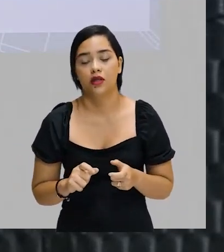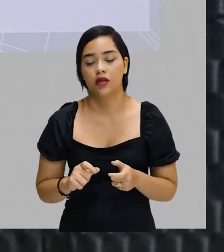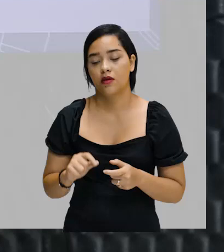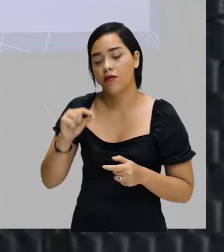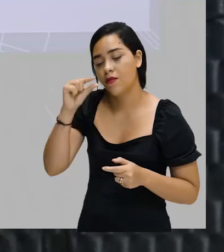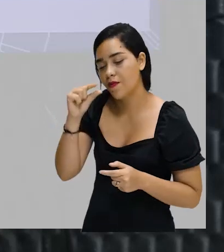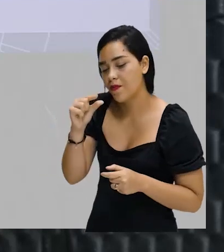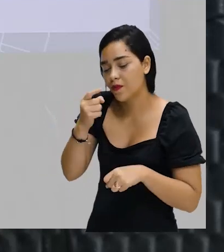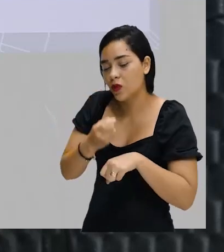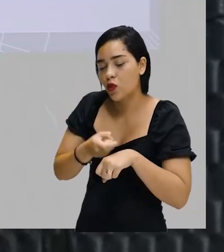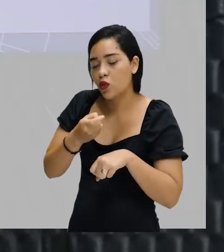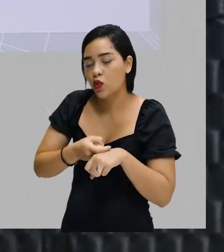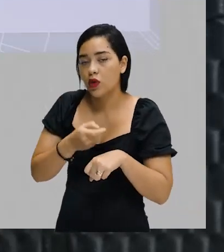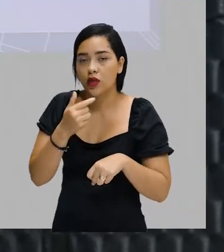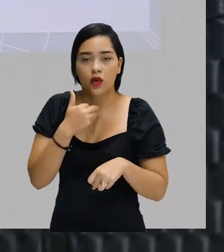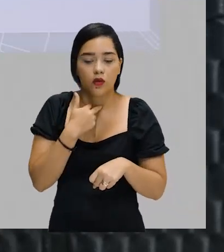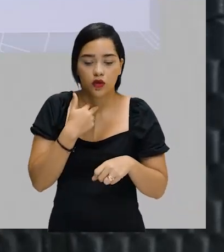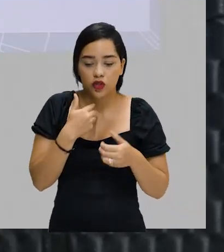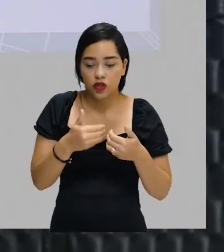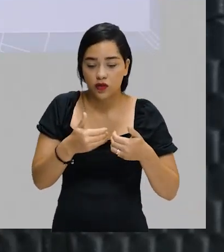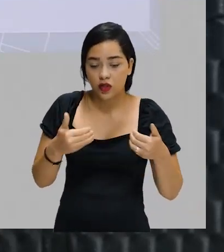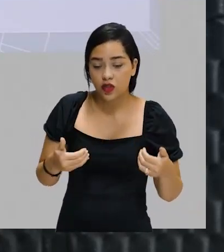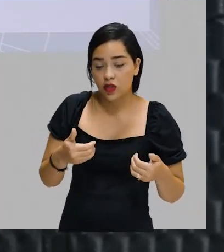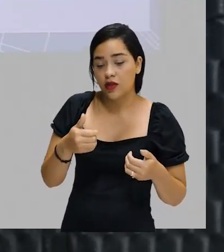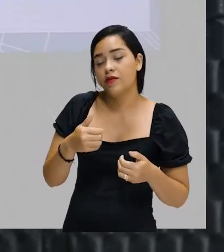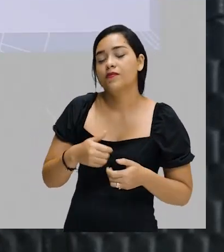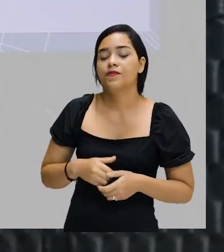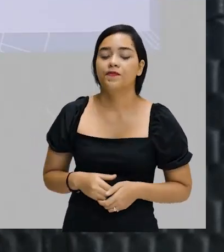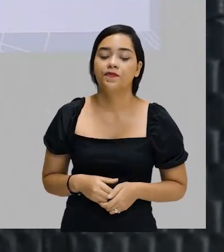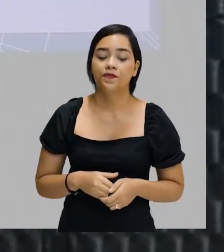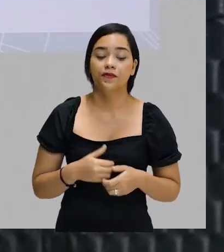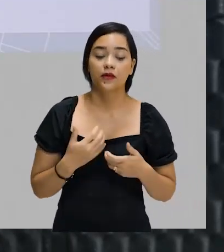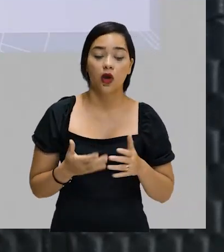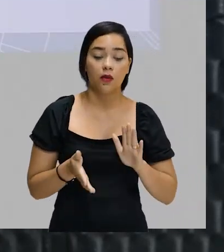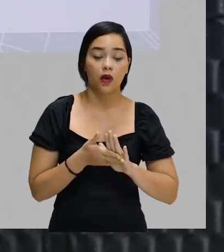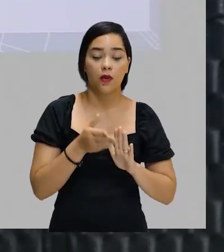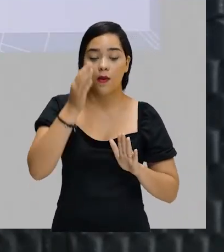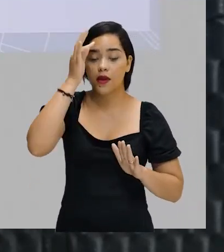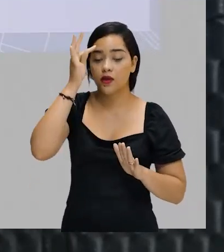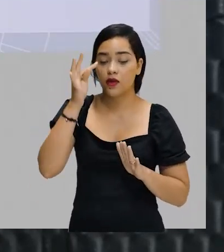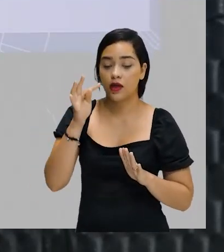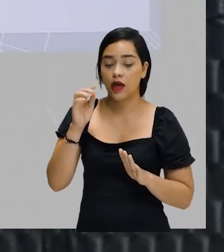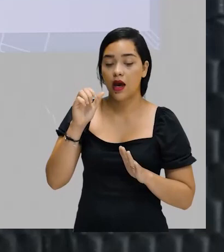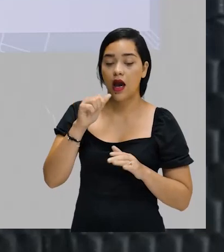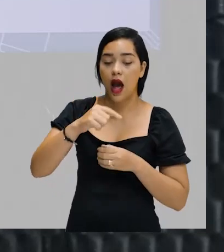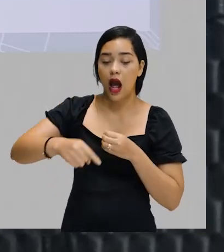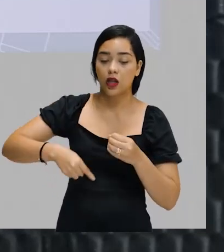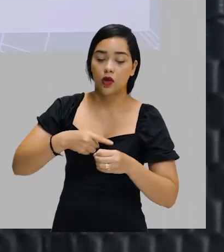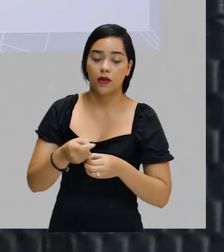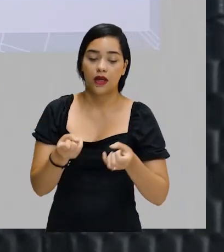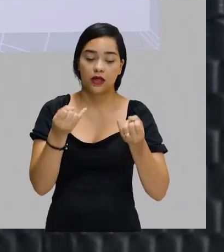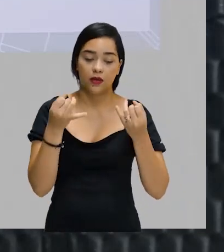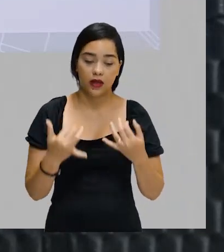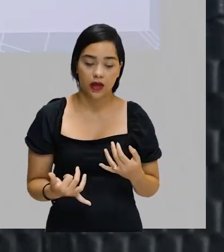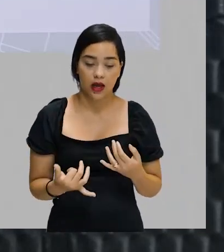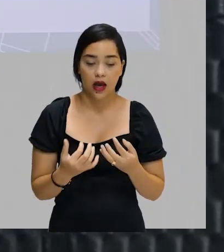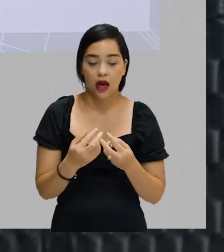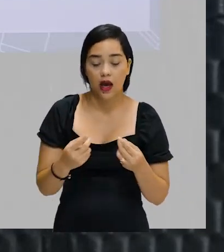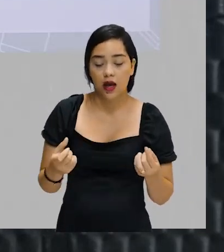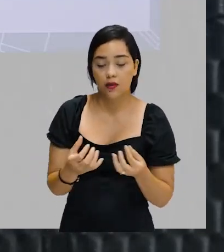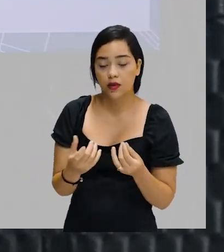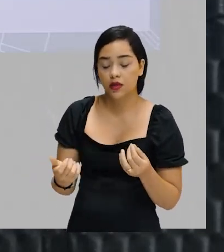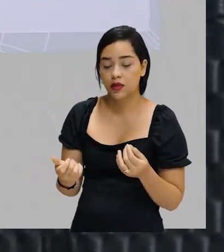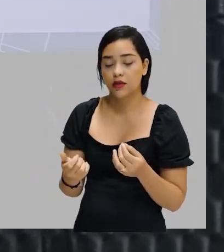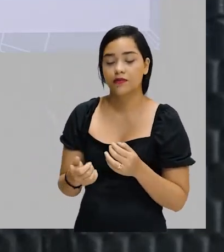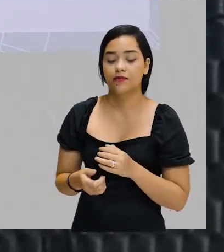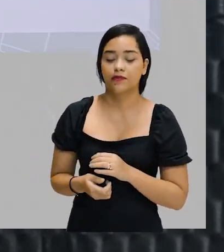maciças e indivisíveis, ok? E em 1808 propõe uma teoria atômica para explicar a